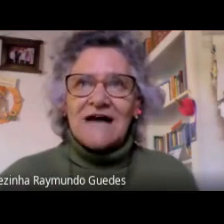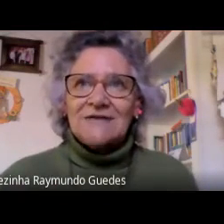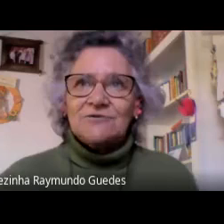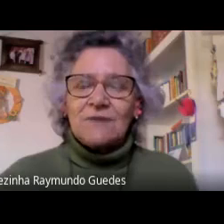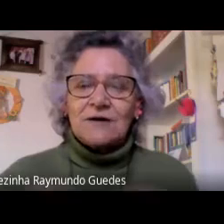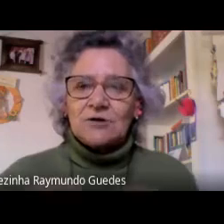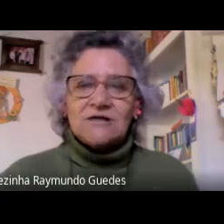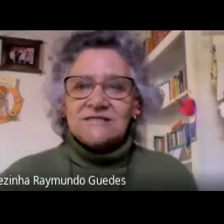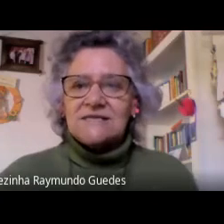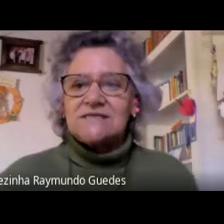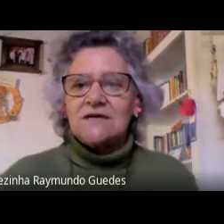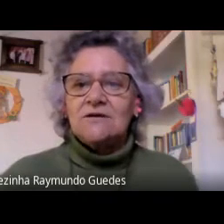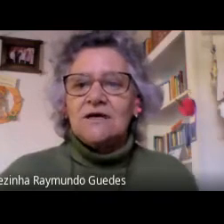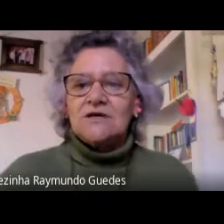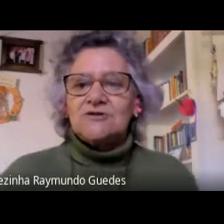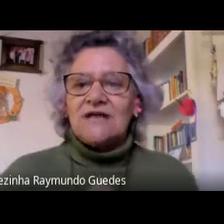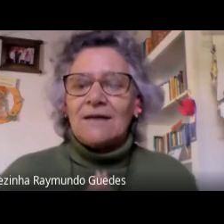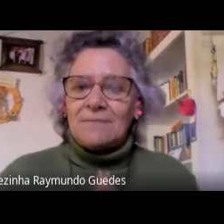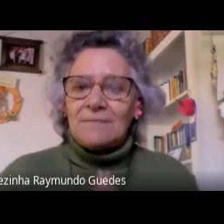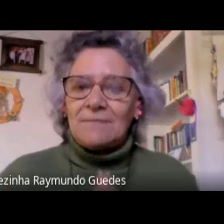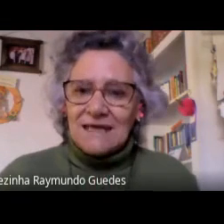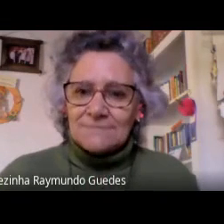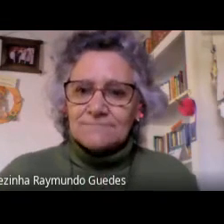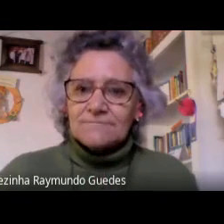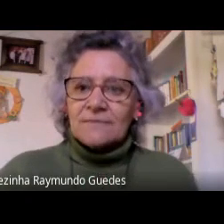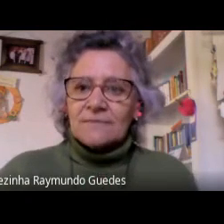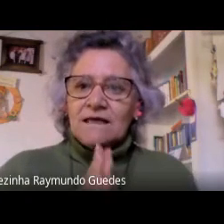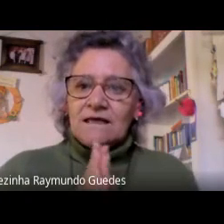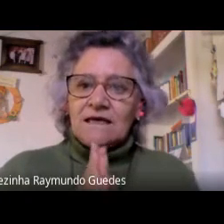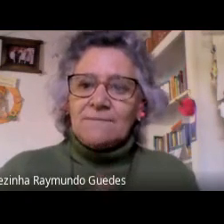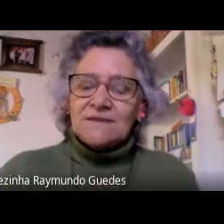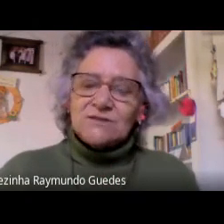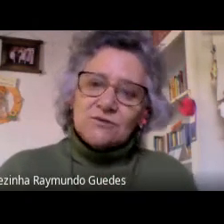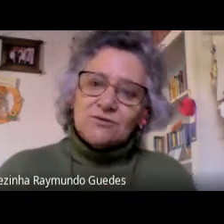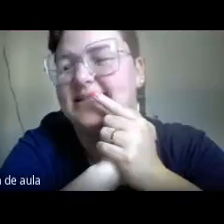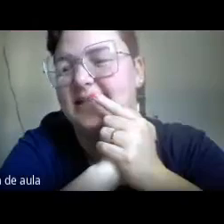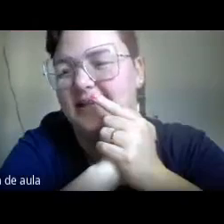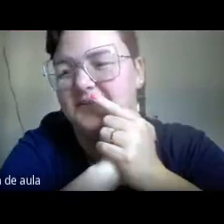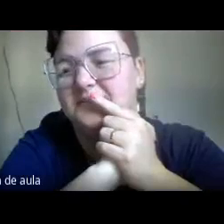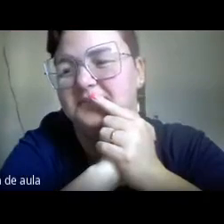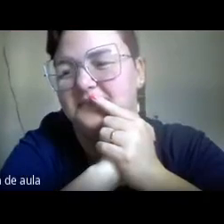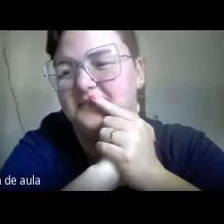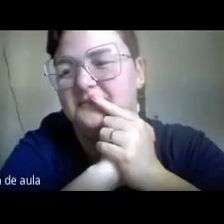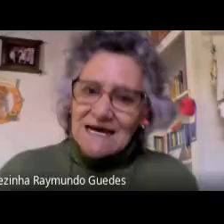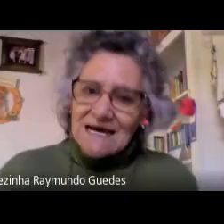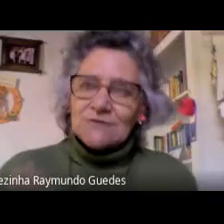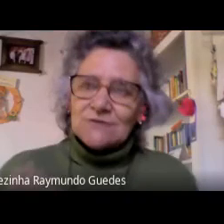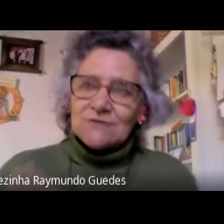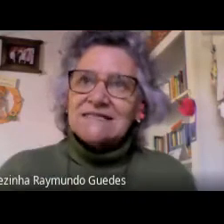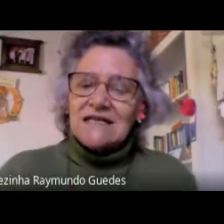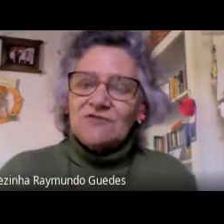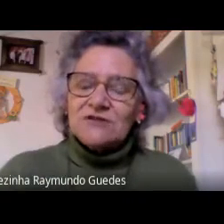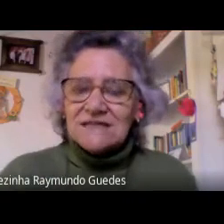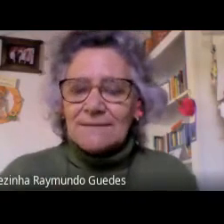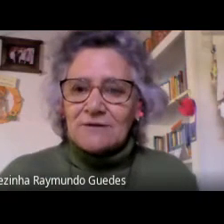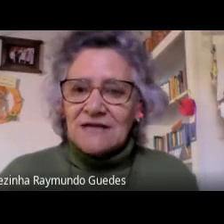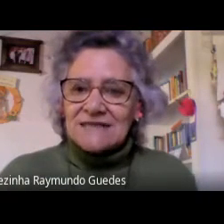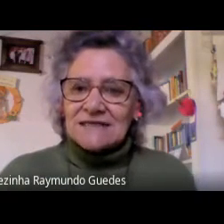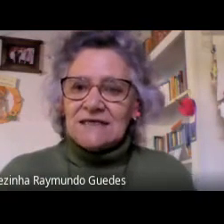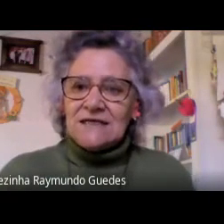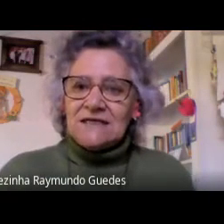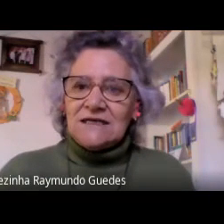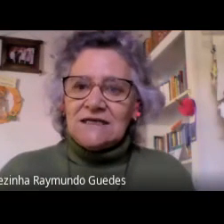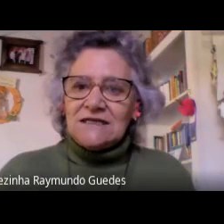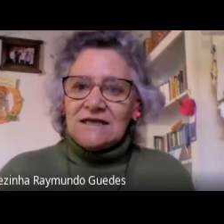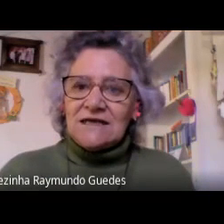mal educado, é uma grossa, é isso e aquilo. Eu digo, tá, mas peraí. O porquê que ele é assim? Exato. Em casa ele levou tanta